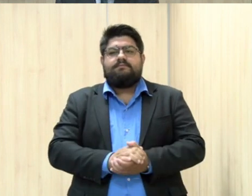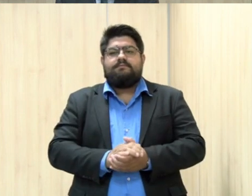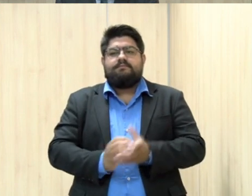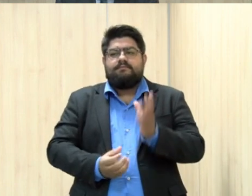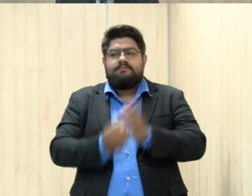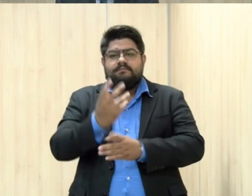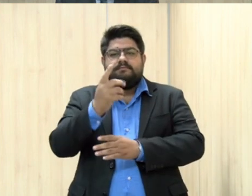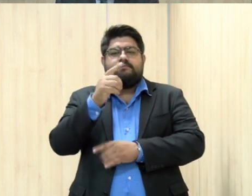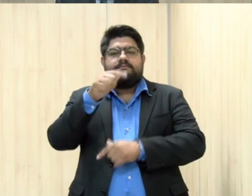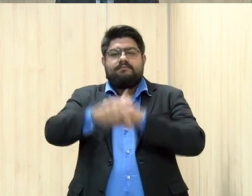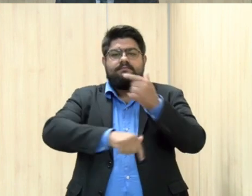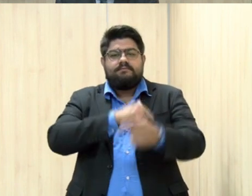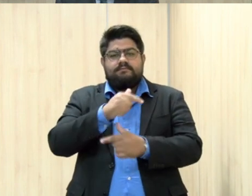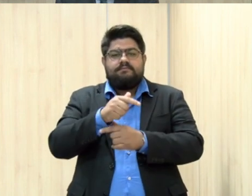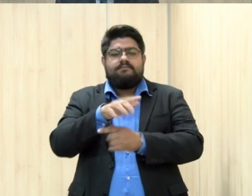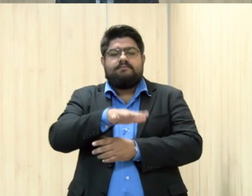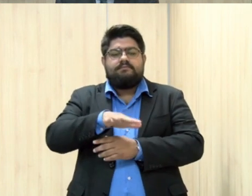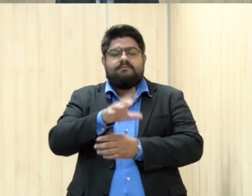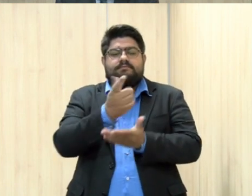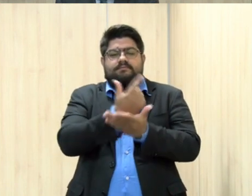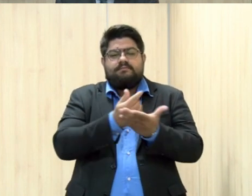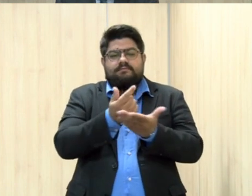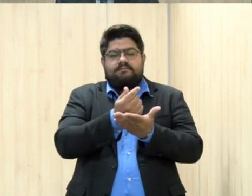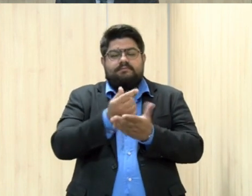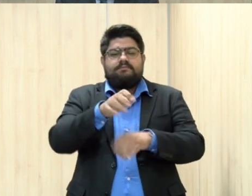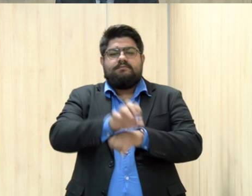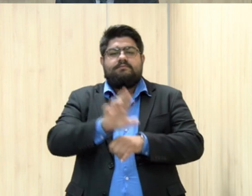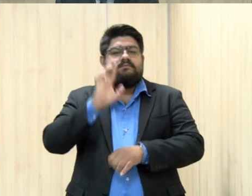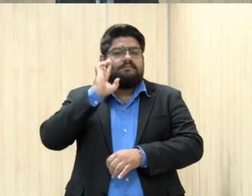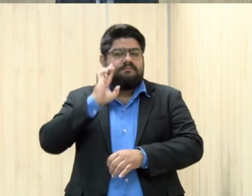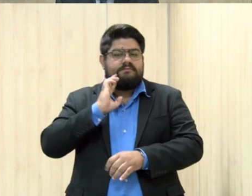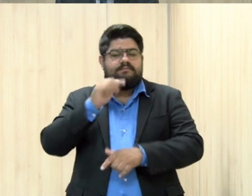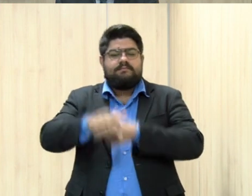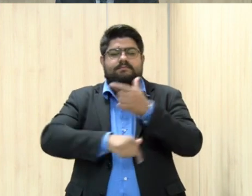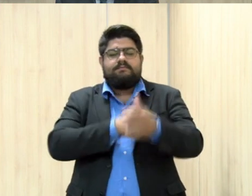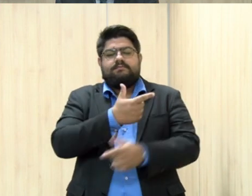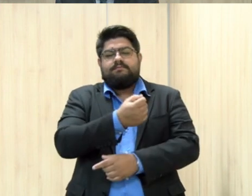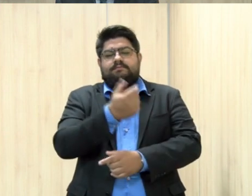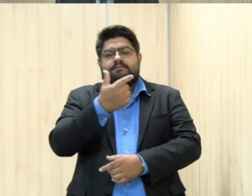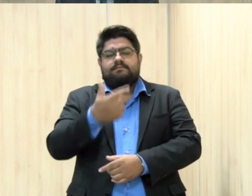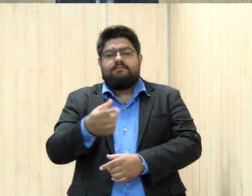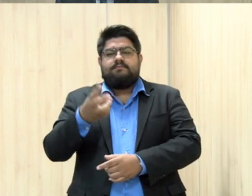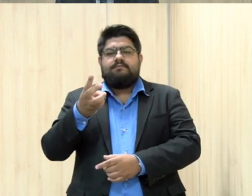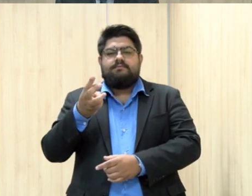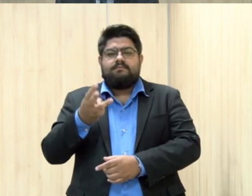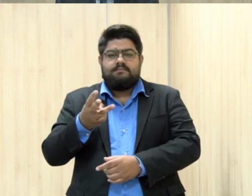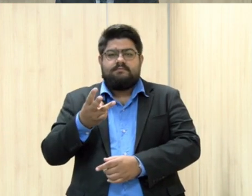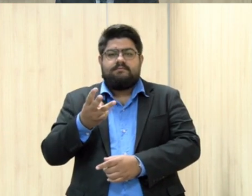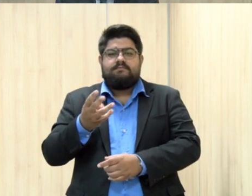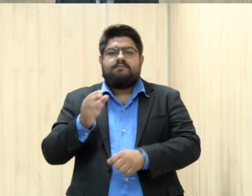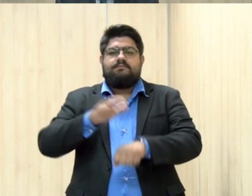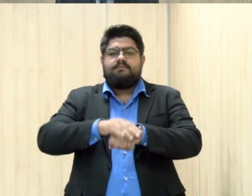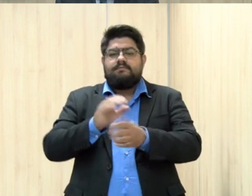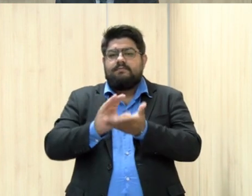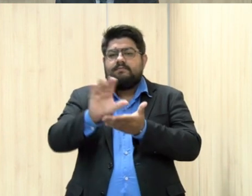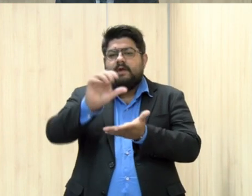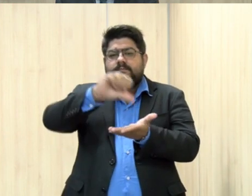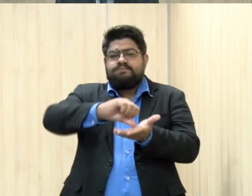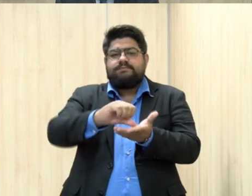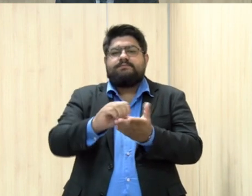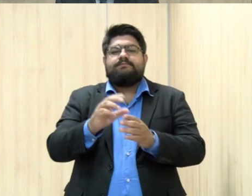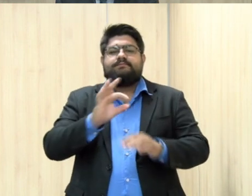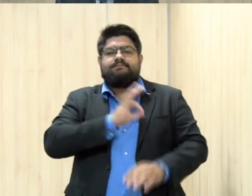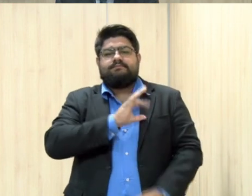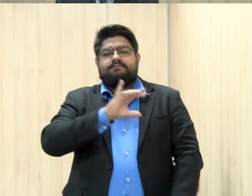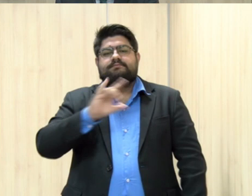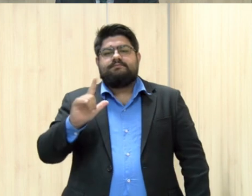orçamento do Estado de Rondônia para o exercício de 2023 em favor da unidade orçamentária Polícia Civil